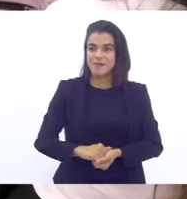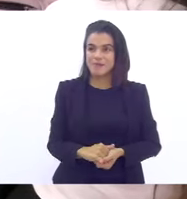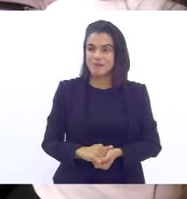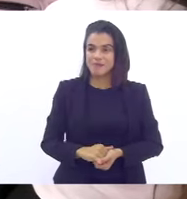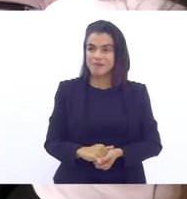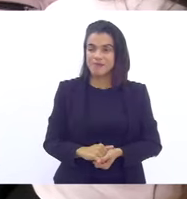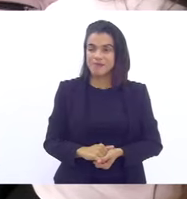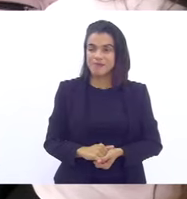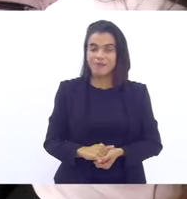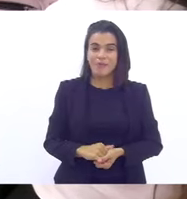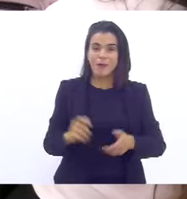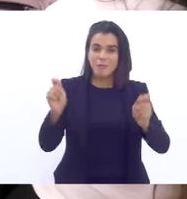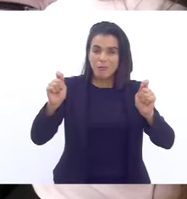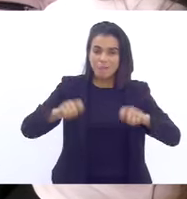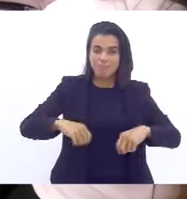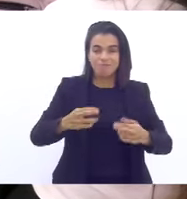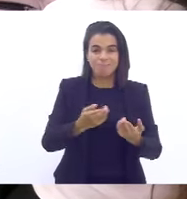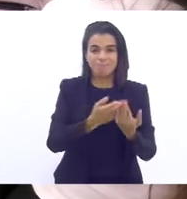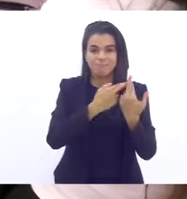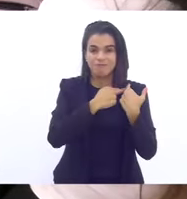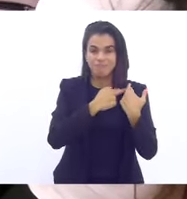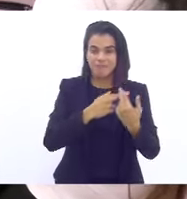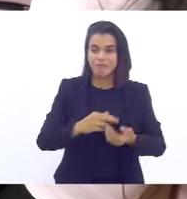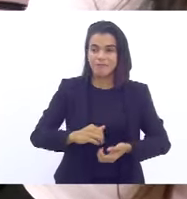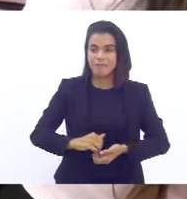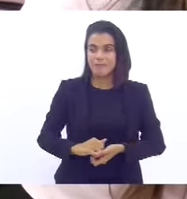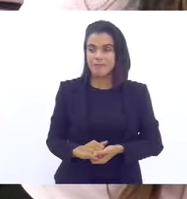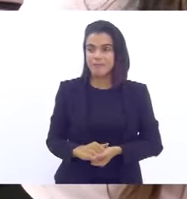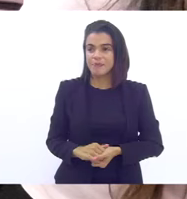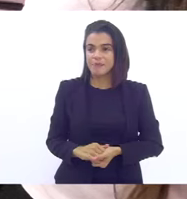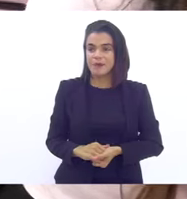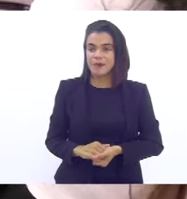pelo zelo e competência. Muito obrigado.